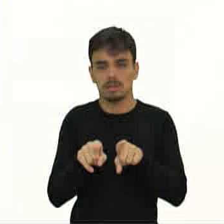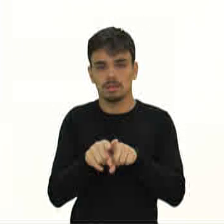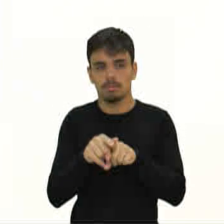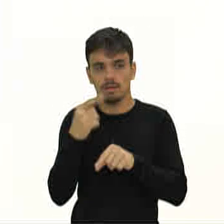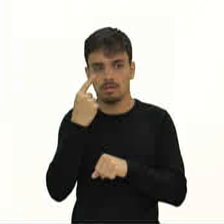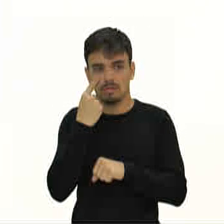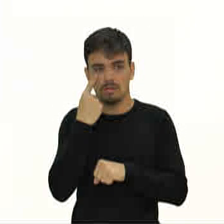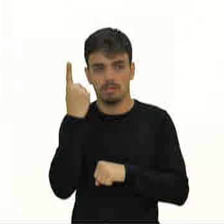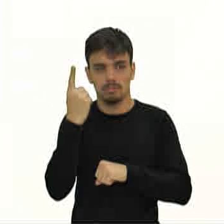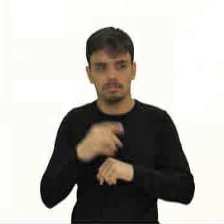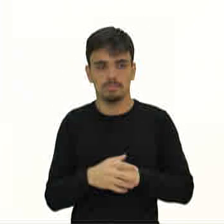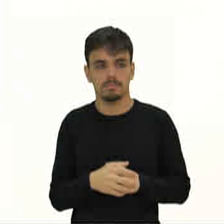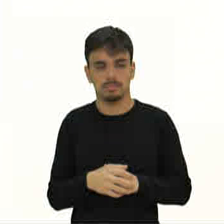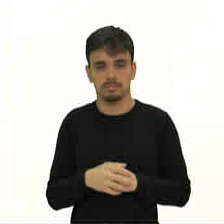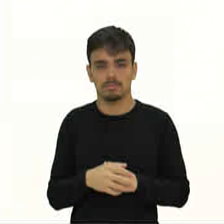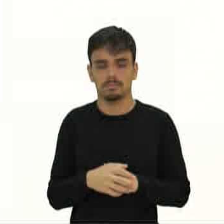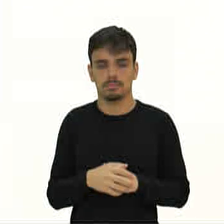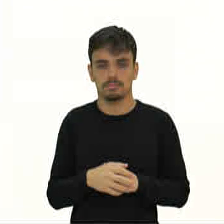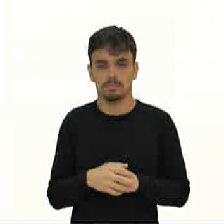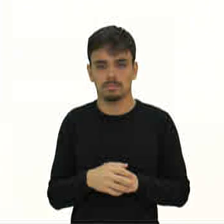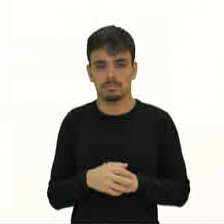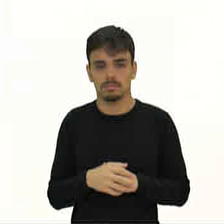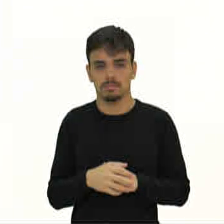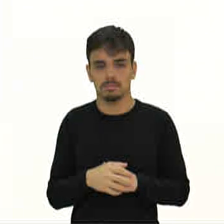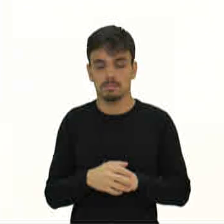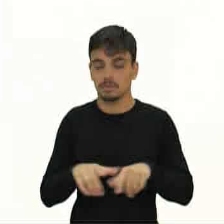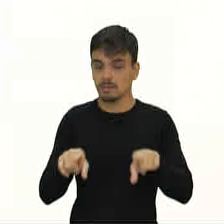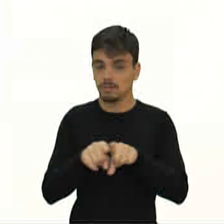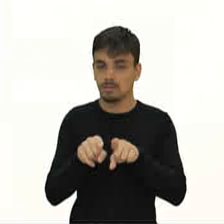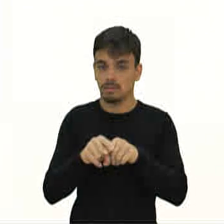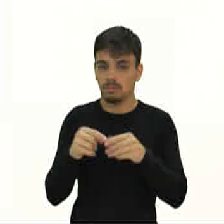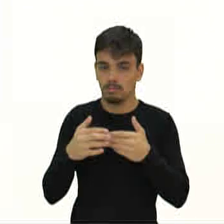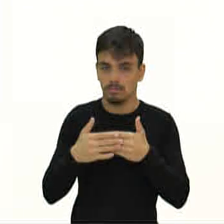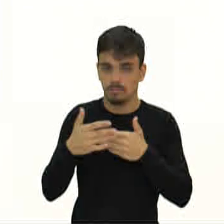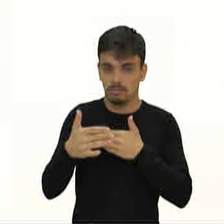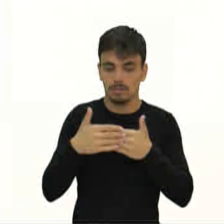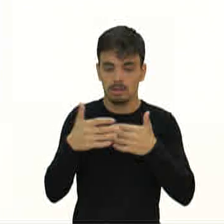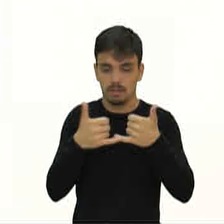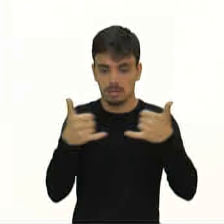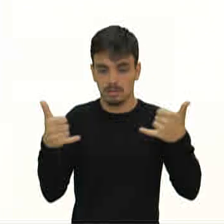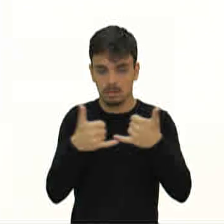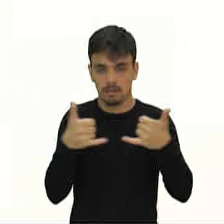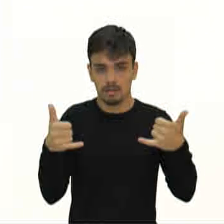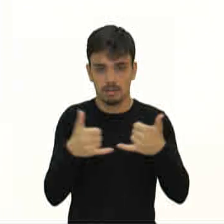linha como referência e posteriormente ali então a segunda linha, e eu